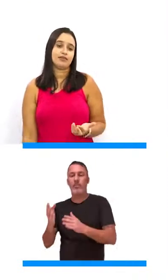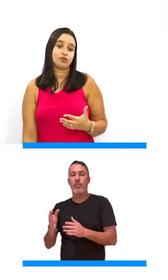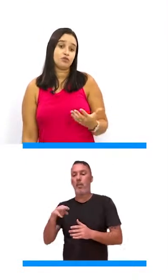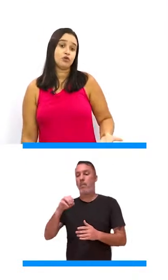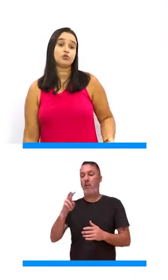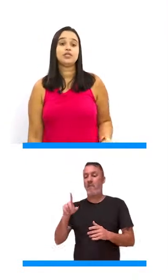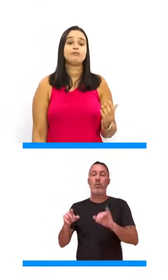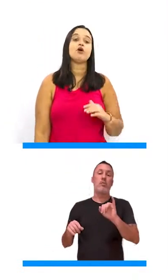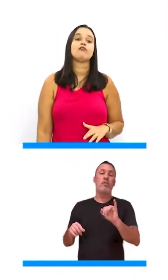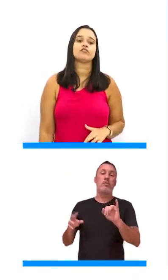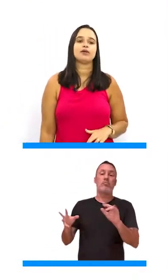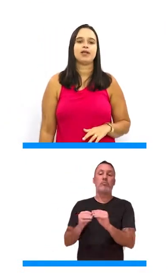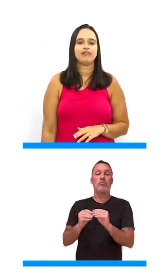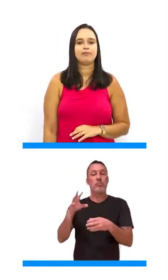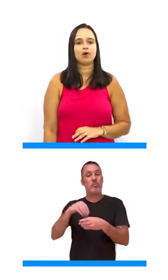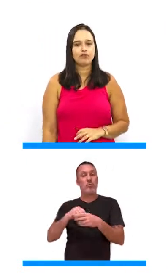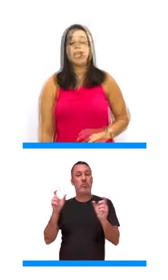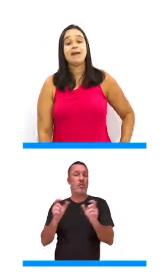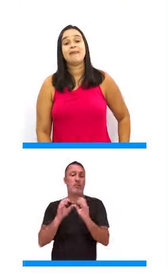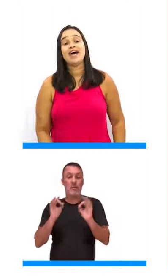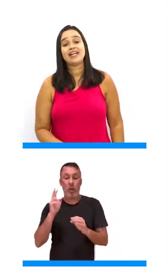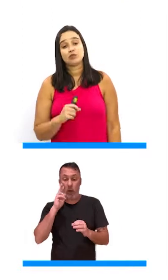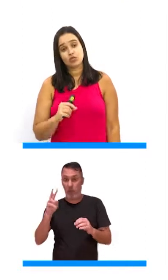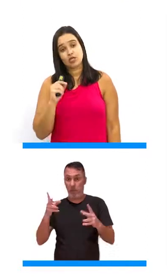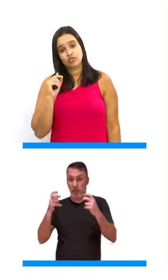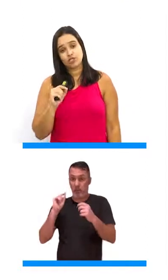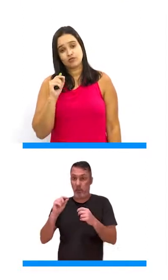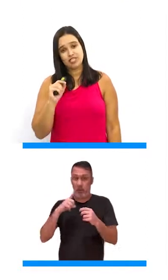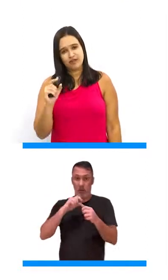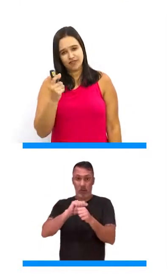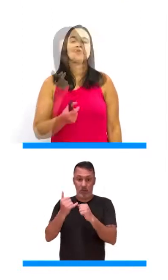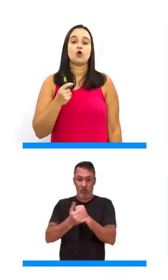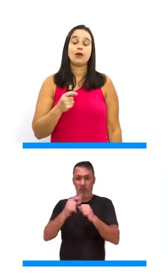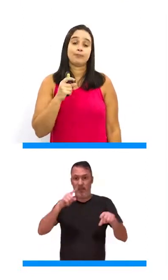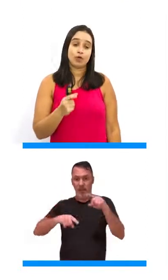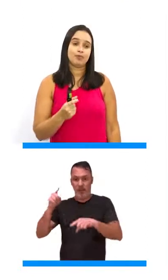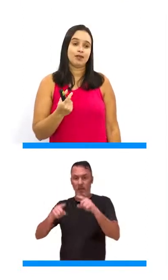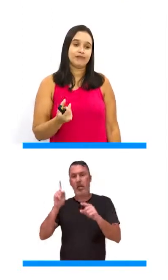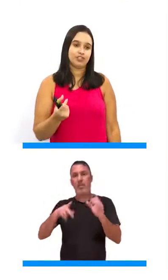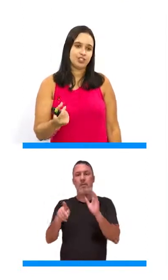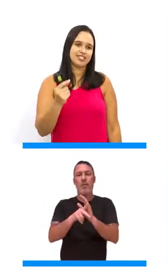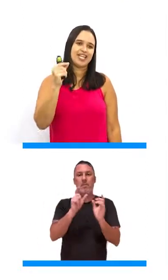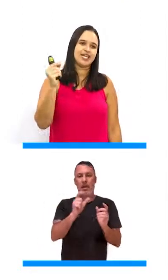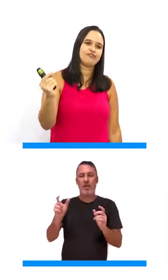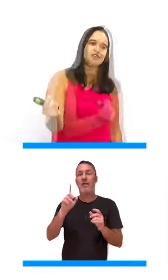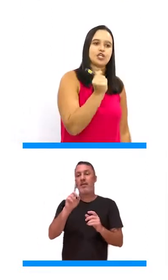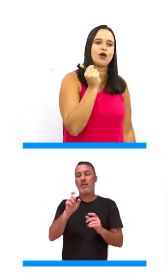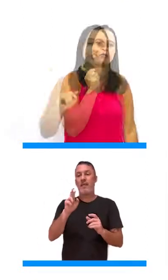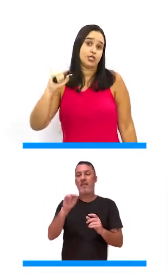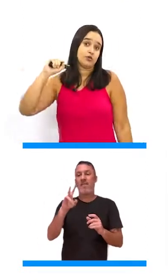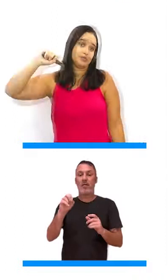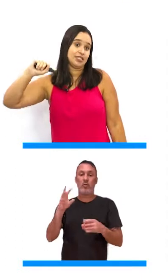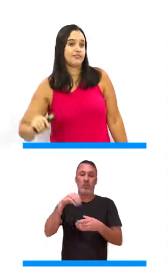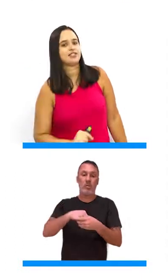da palavra conforto e móvel, da palavra móvel. Reparem que os adjetivos derivados, como a própria palavra diz, deriva de